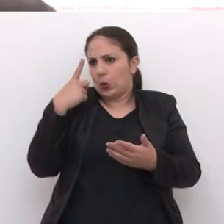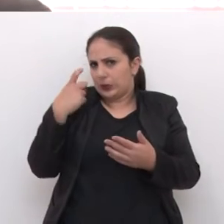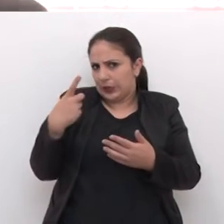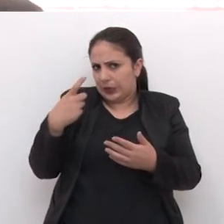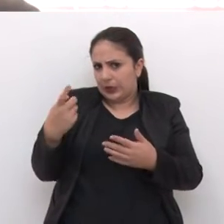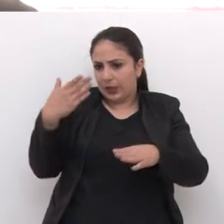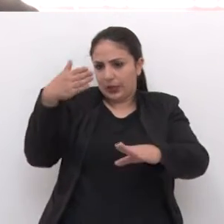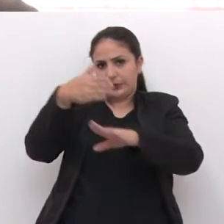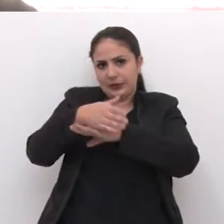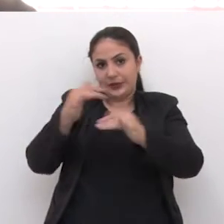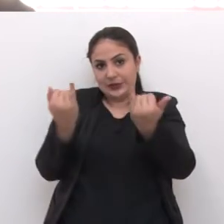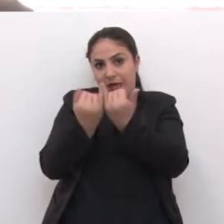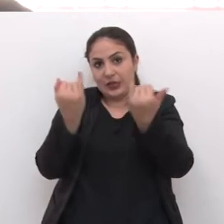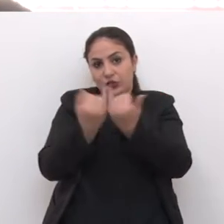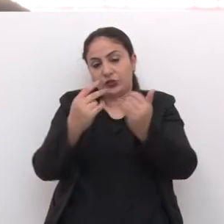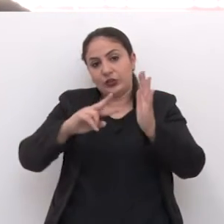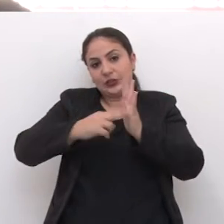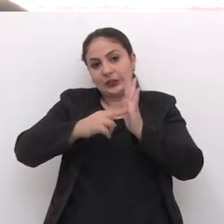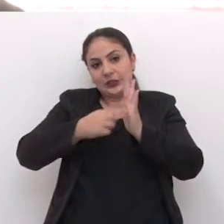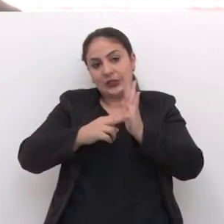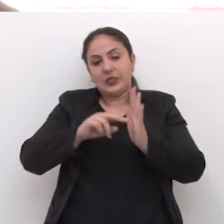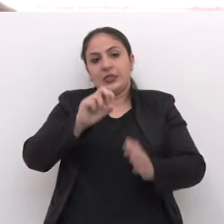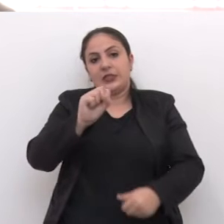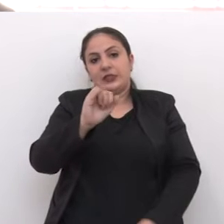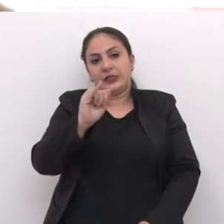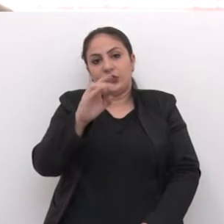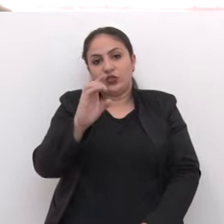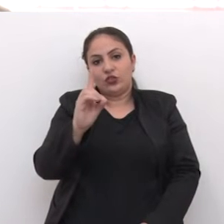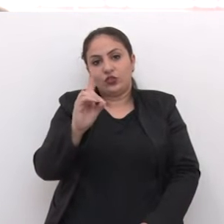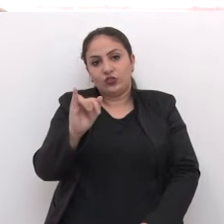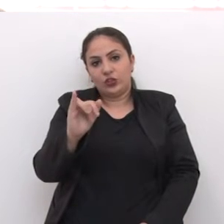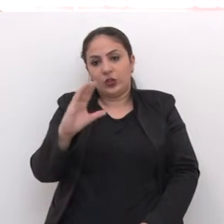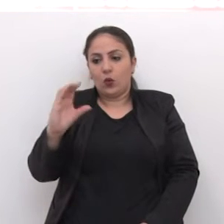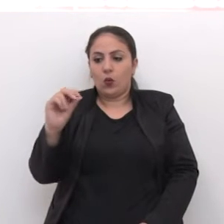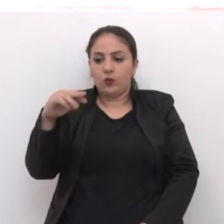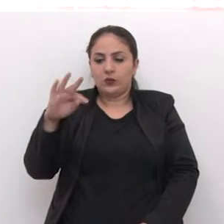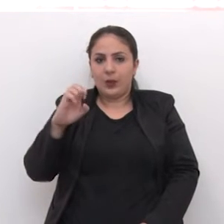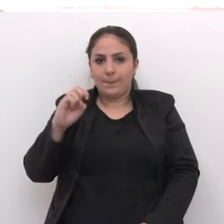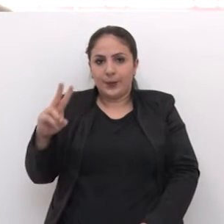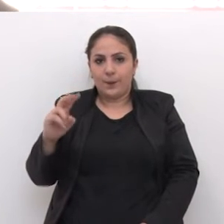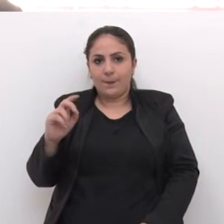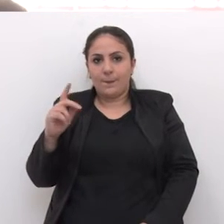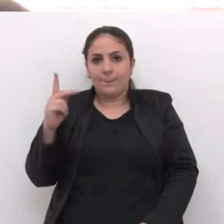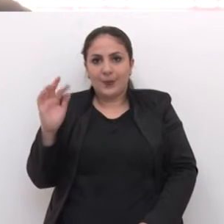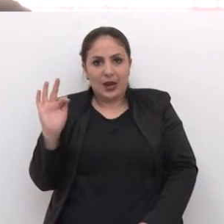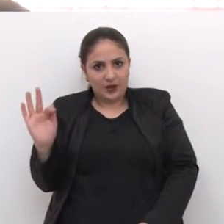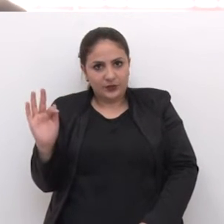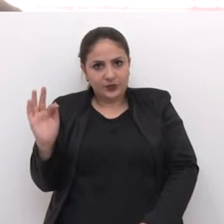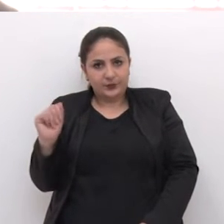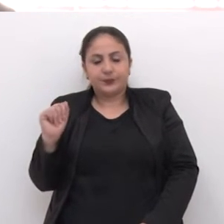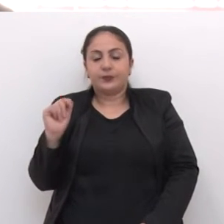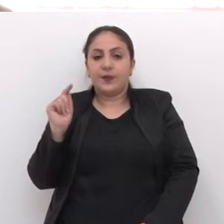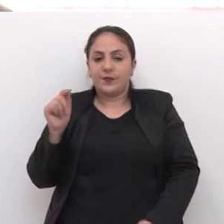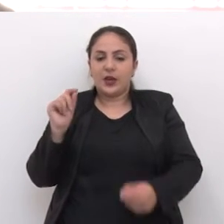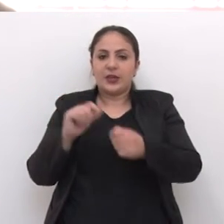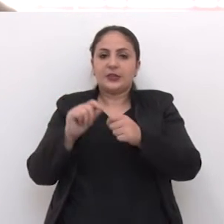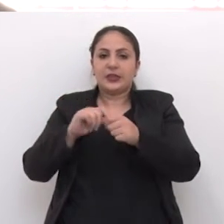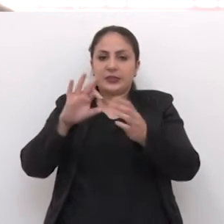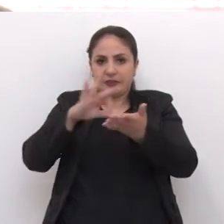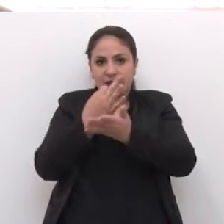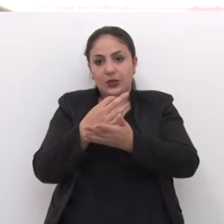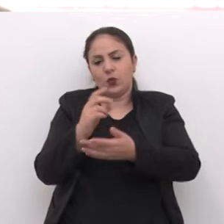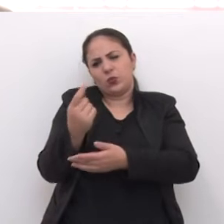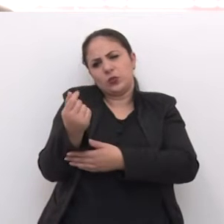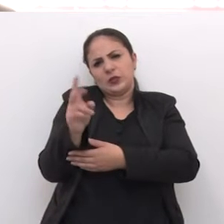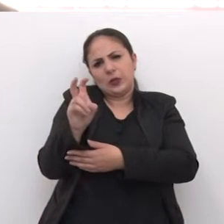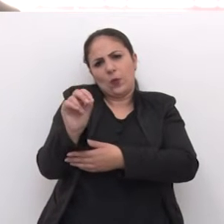assim, os interessados, eles acessam o site do sindicato, Sindicontábil PF, fazem a inscrição por lá, o